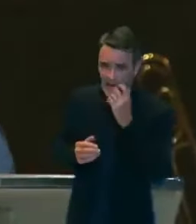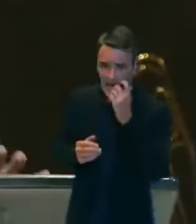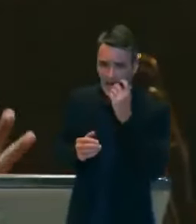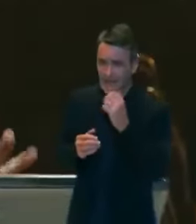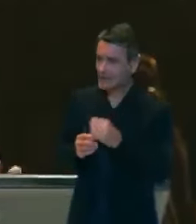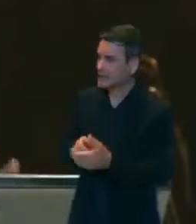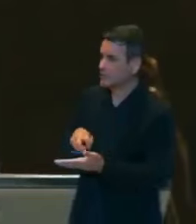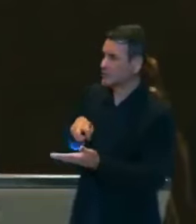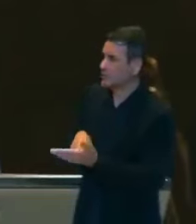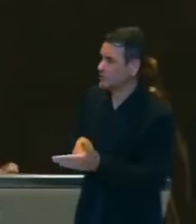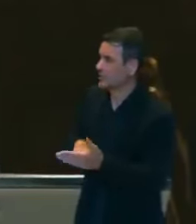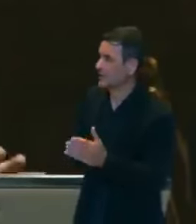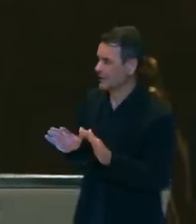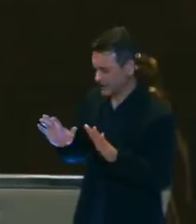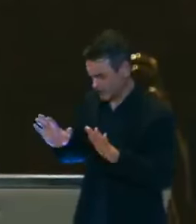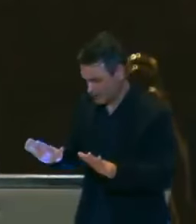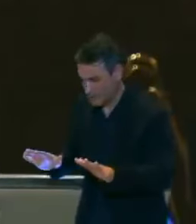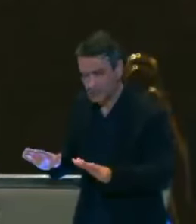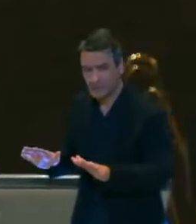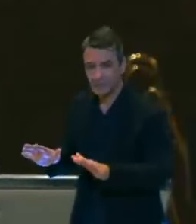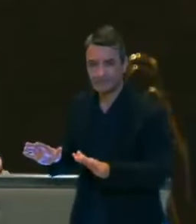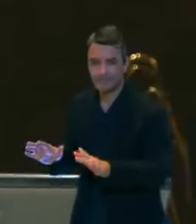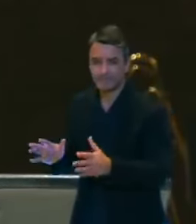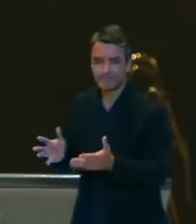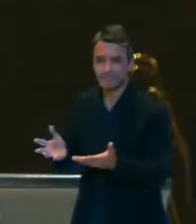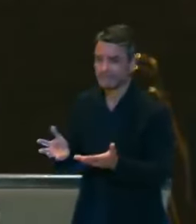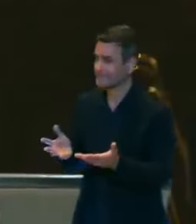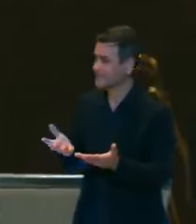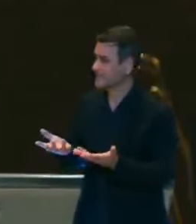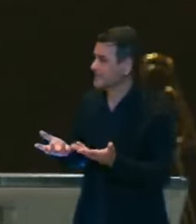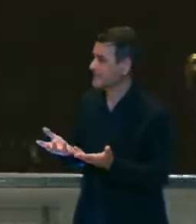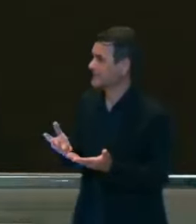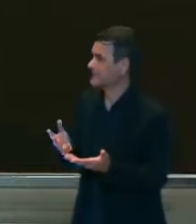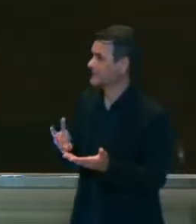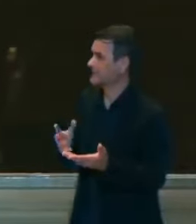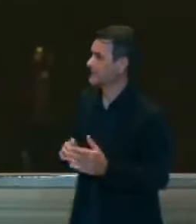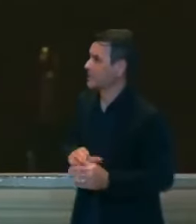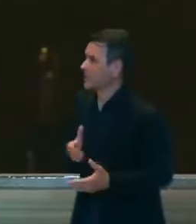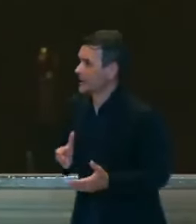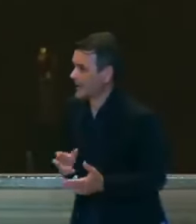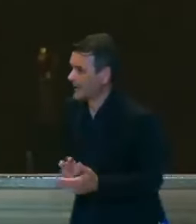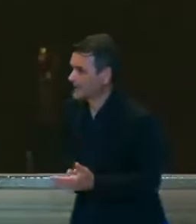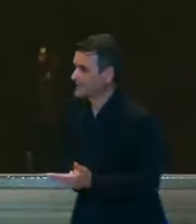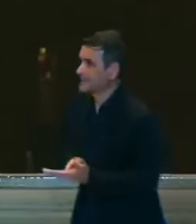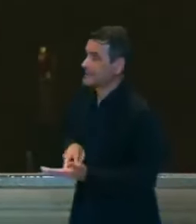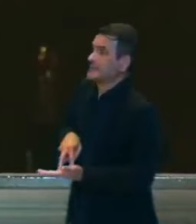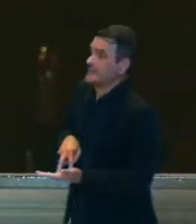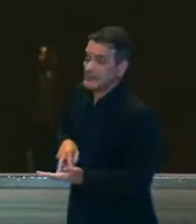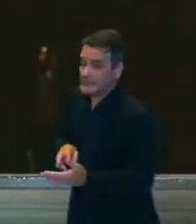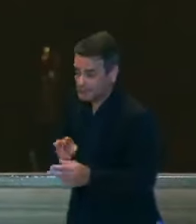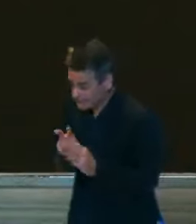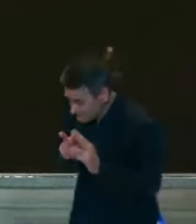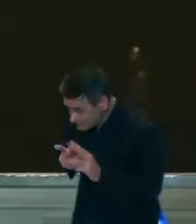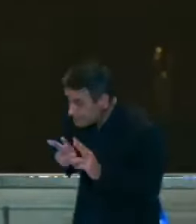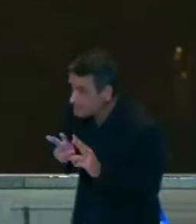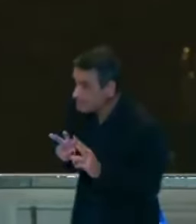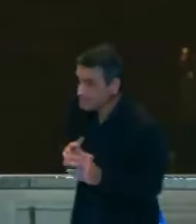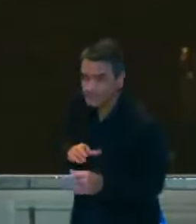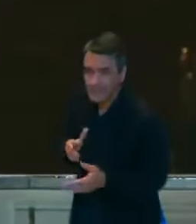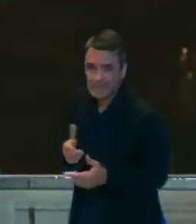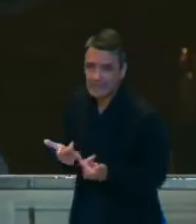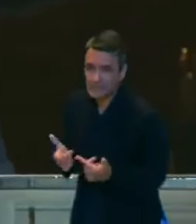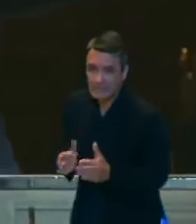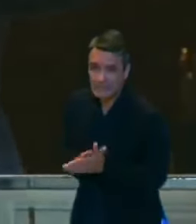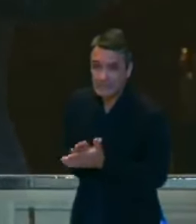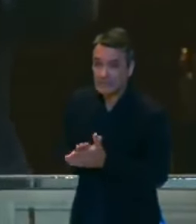de joelhos, com as palmas nas mãos. Ele não tinha coragem de levantar, de erguer o rosto, porque